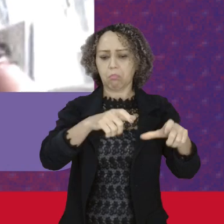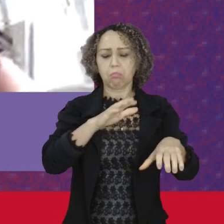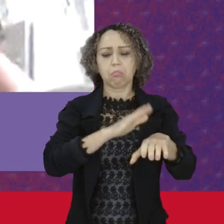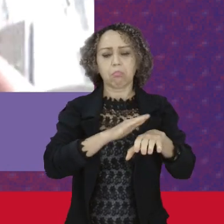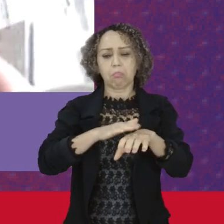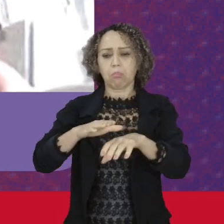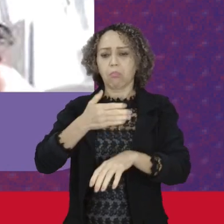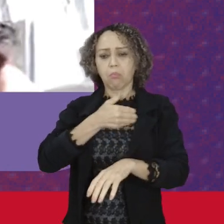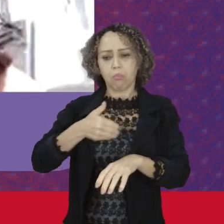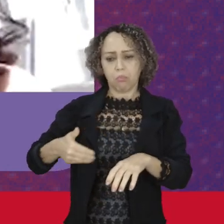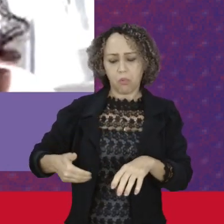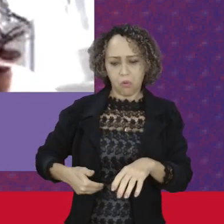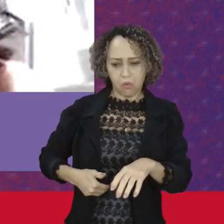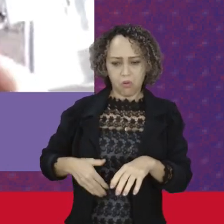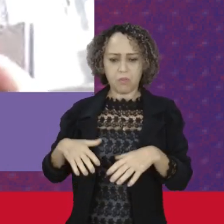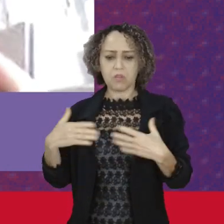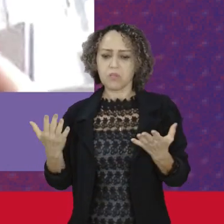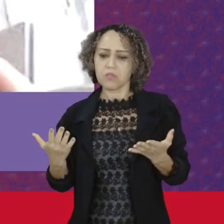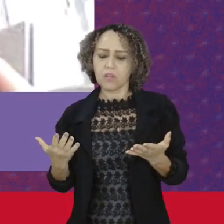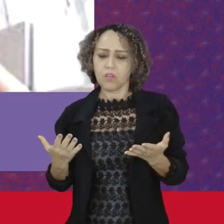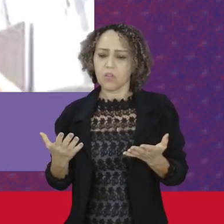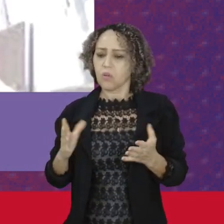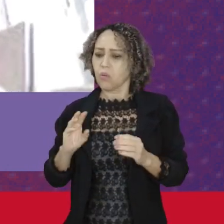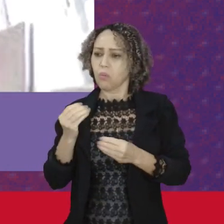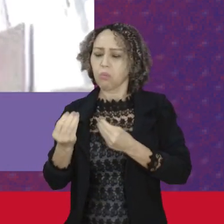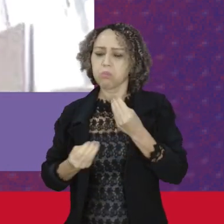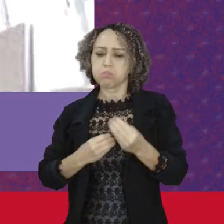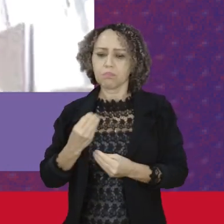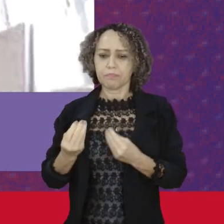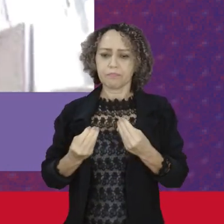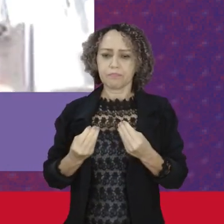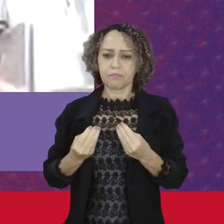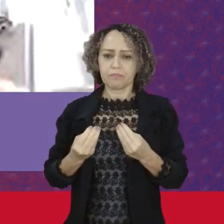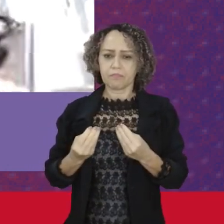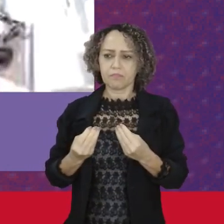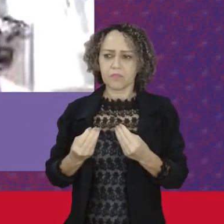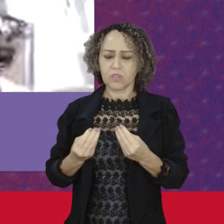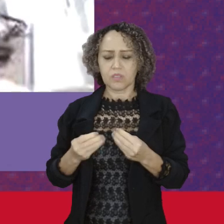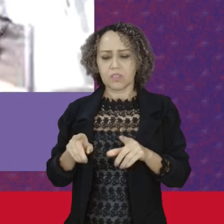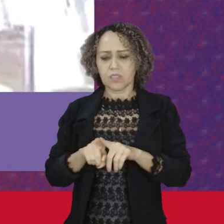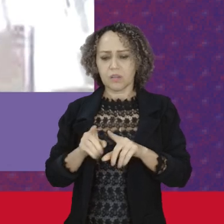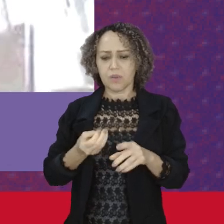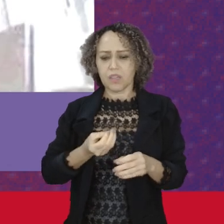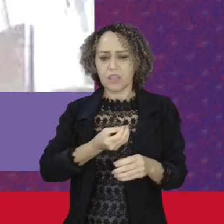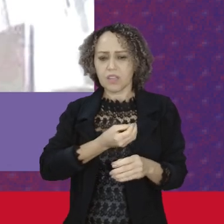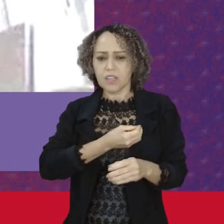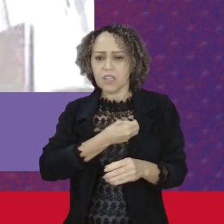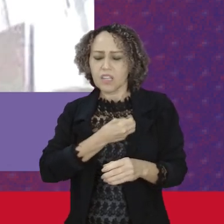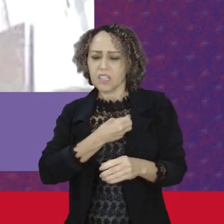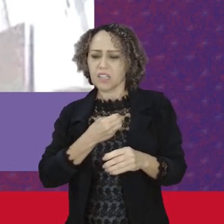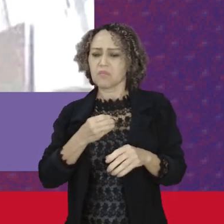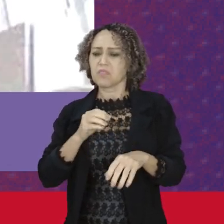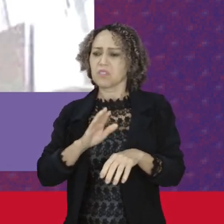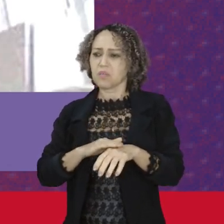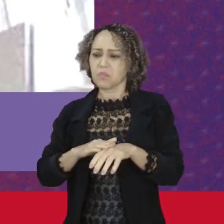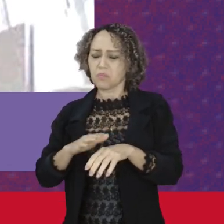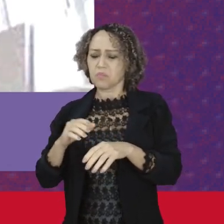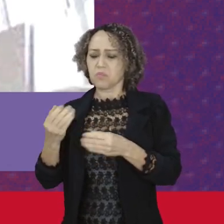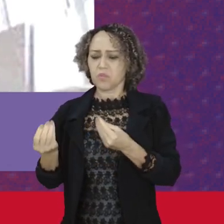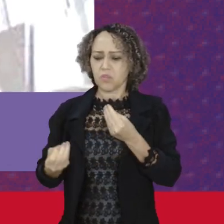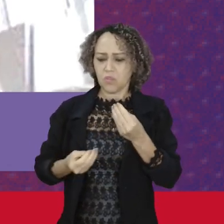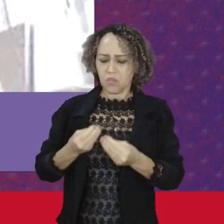questão, seja para estar nos espaços públicos, seja para colocar a questão, né, da vida, do trabalho, do cuidado como uma